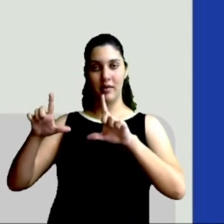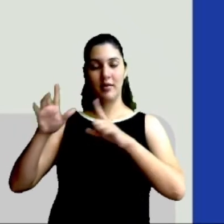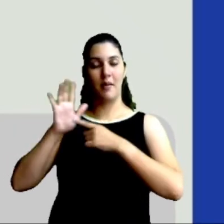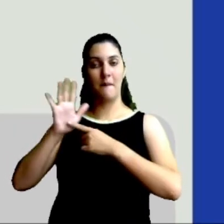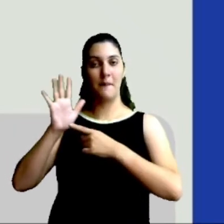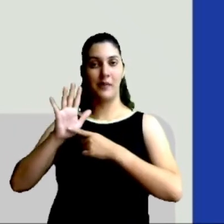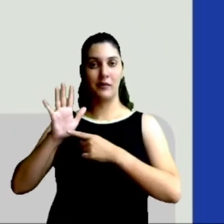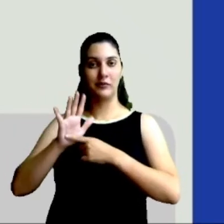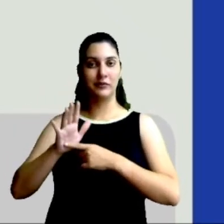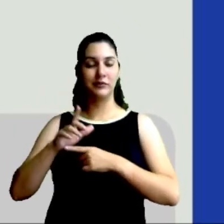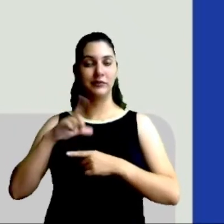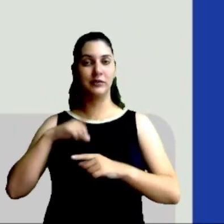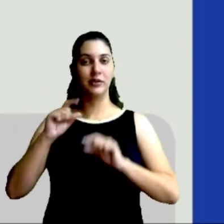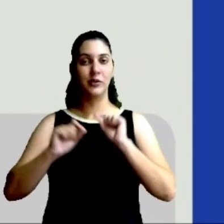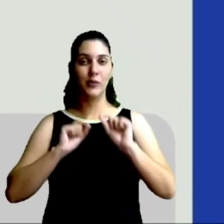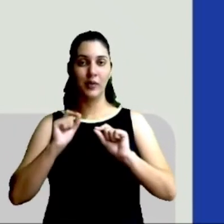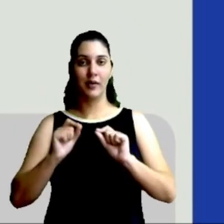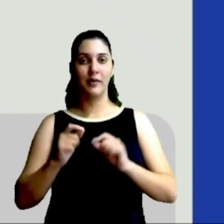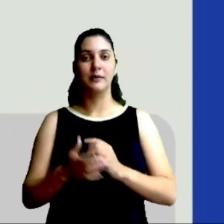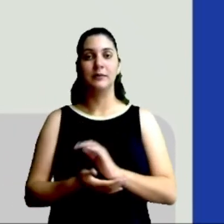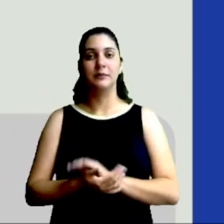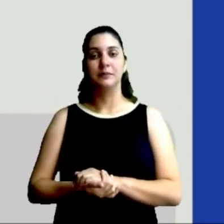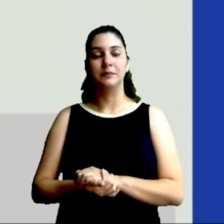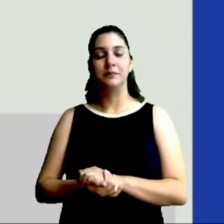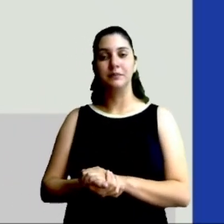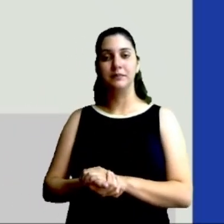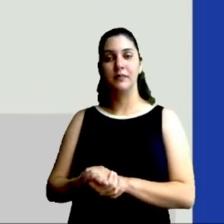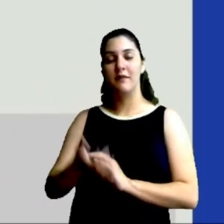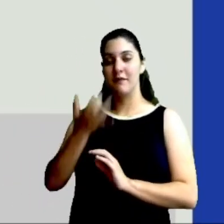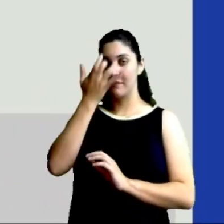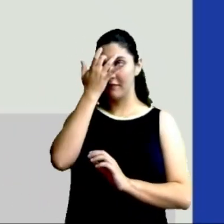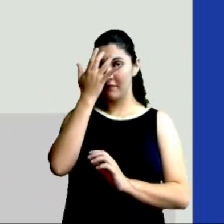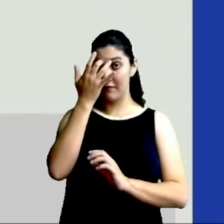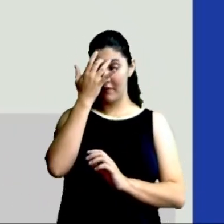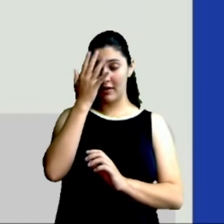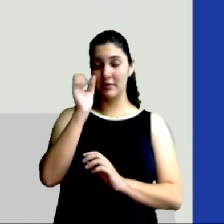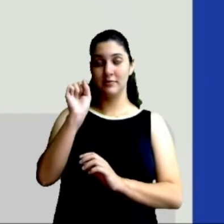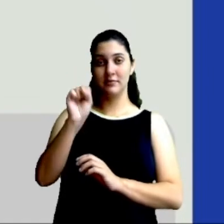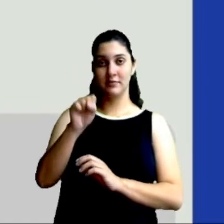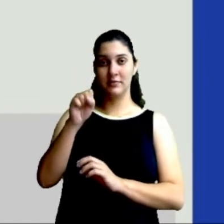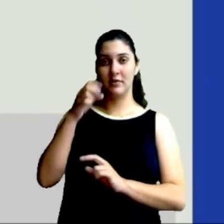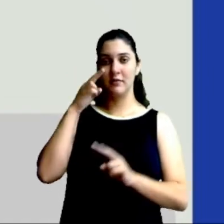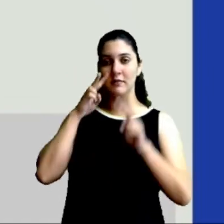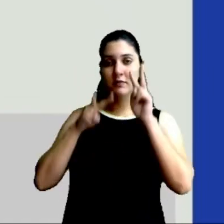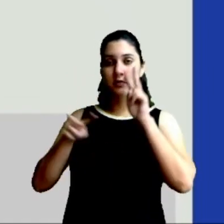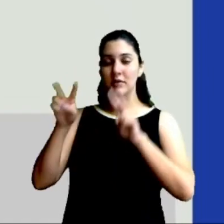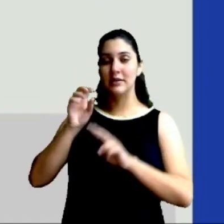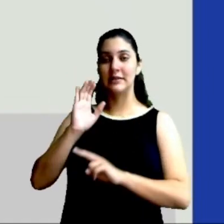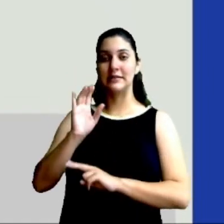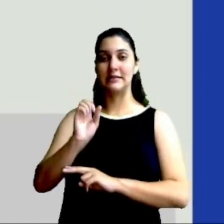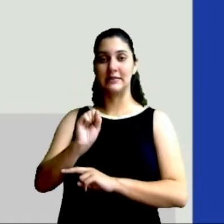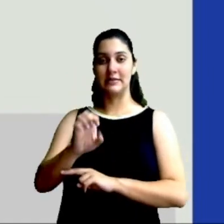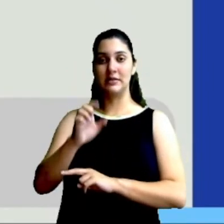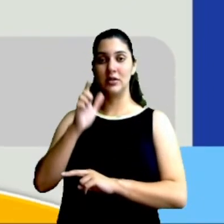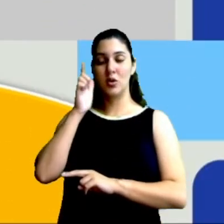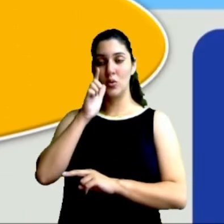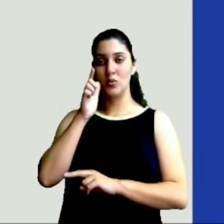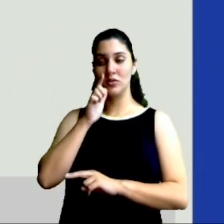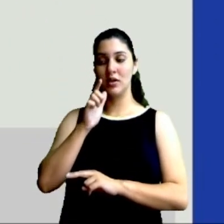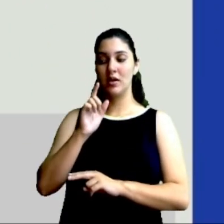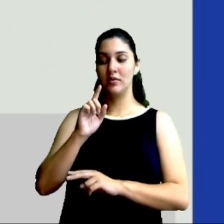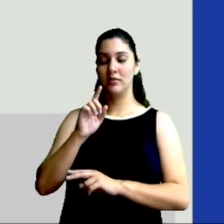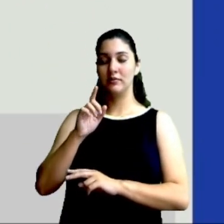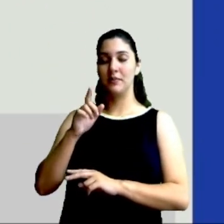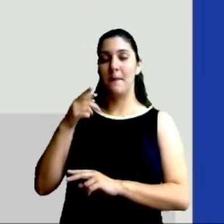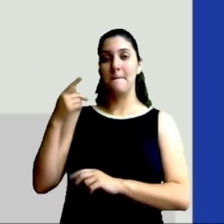anunciando. Então, a gente tem a ideia que fica fácil? Fica. Então, vamos ver se a gente consegue através dessa